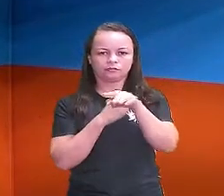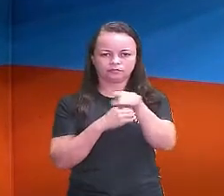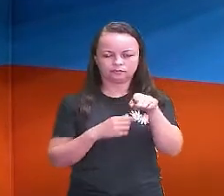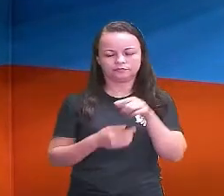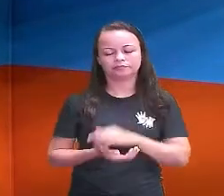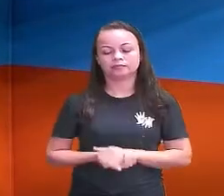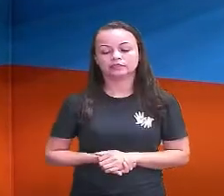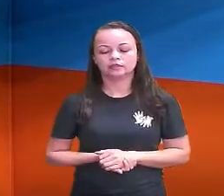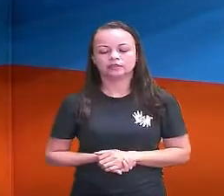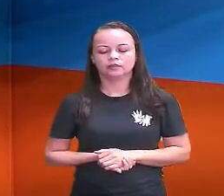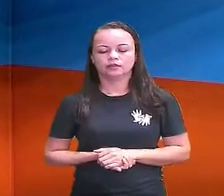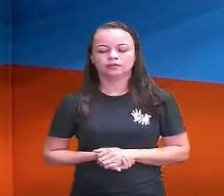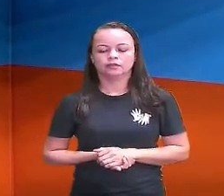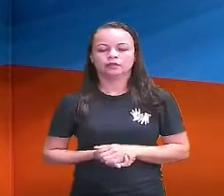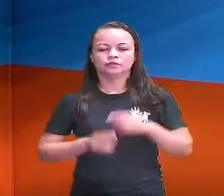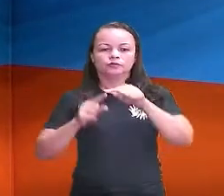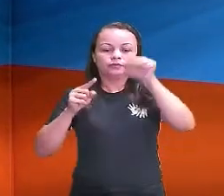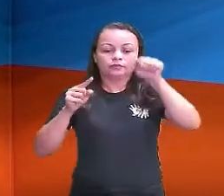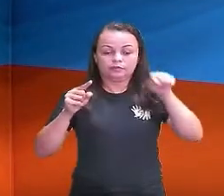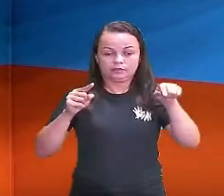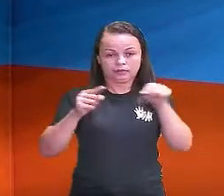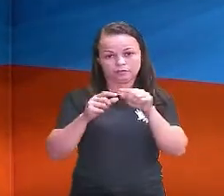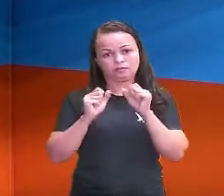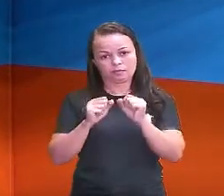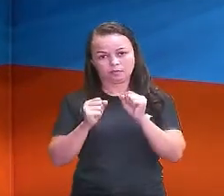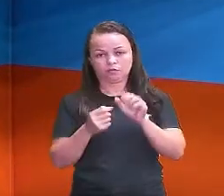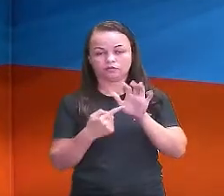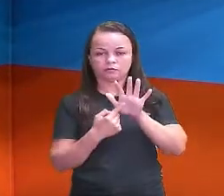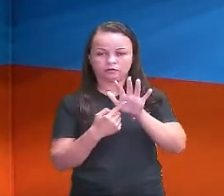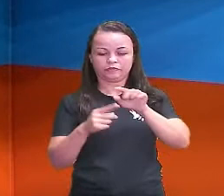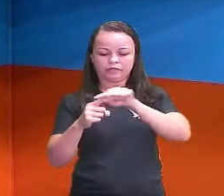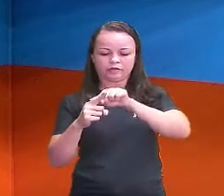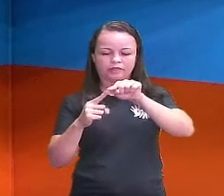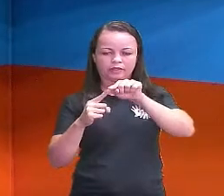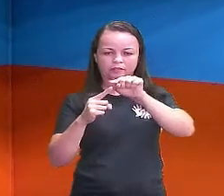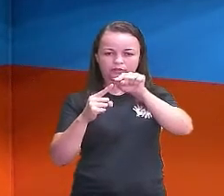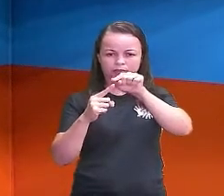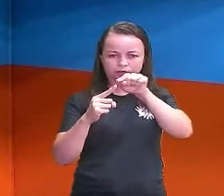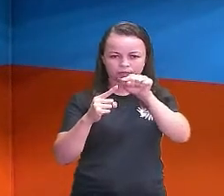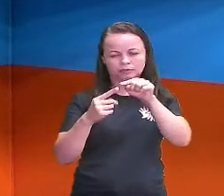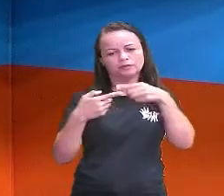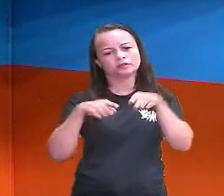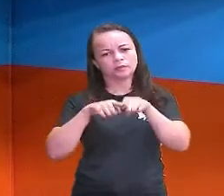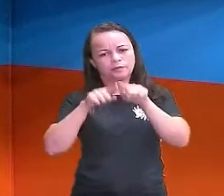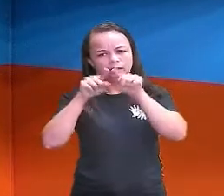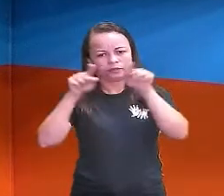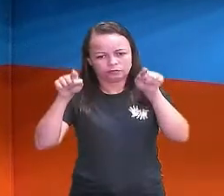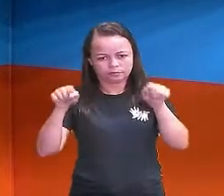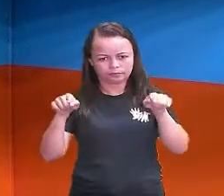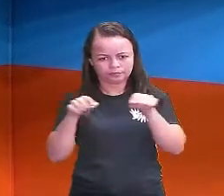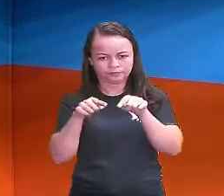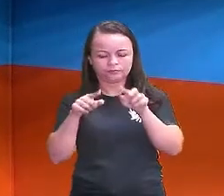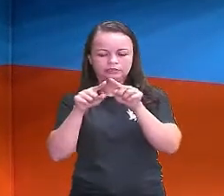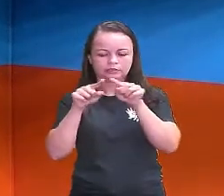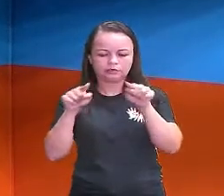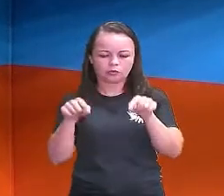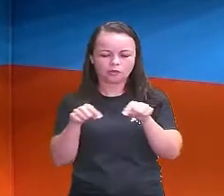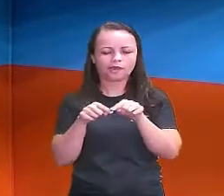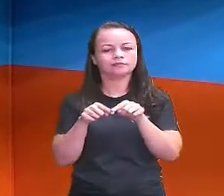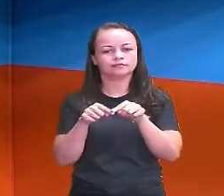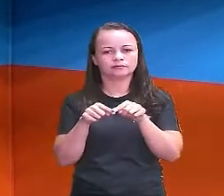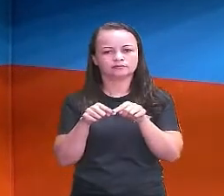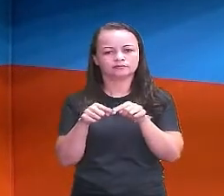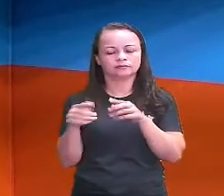No triângulo, também podemos identificar vértices e lados, como no retângulo e no quadrado.